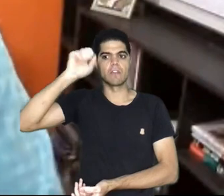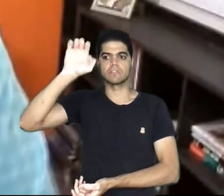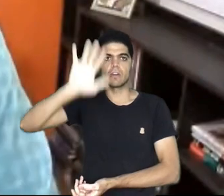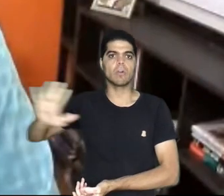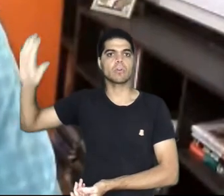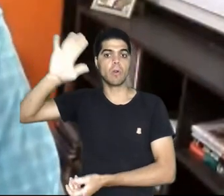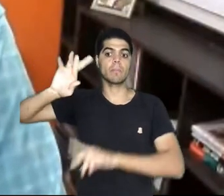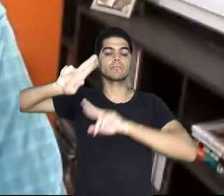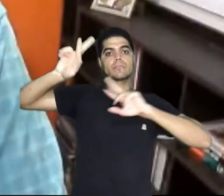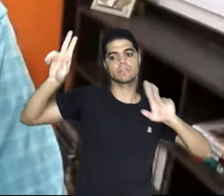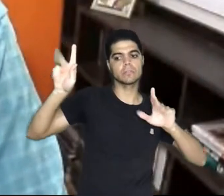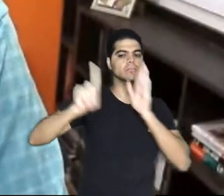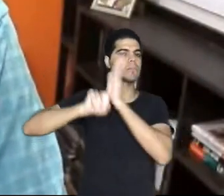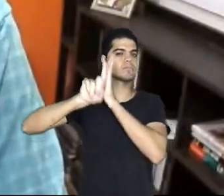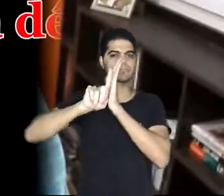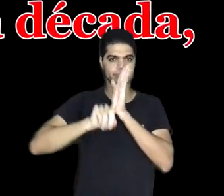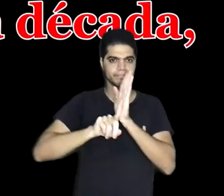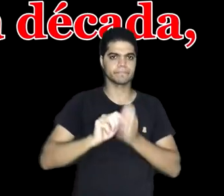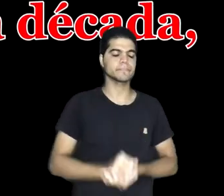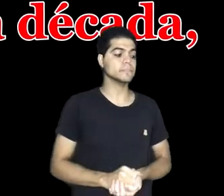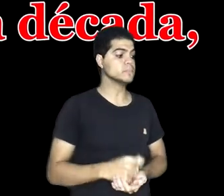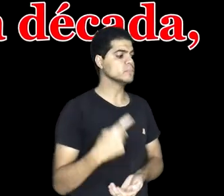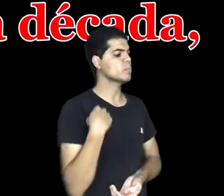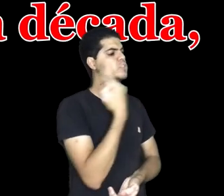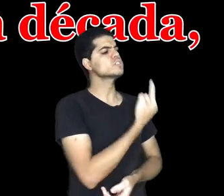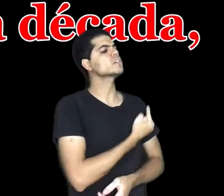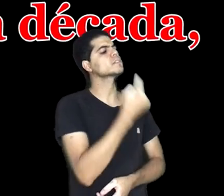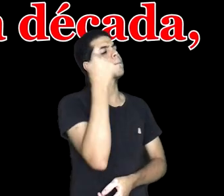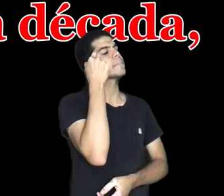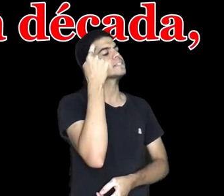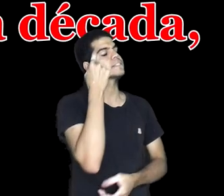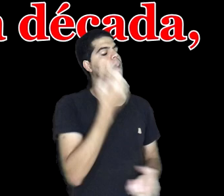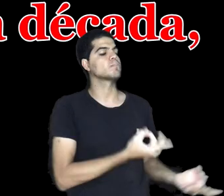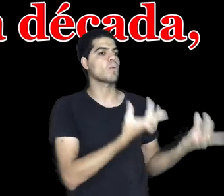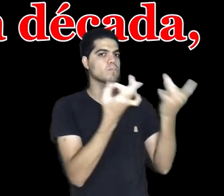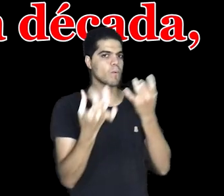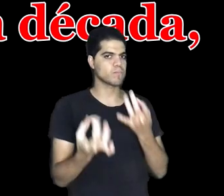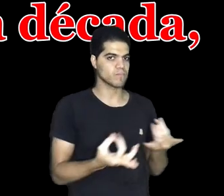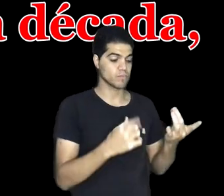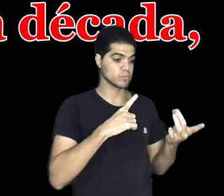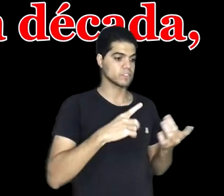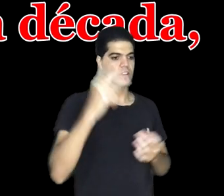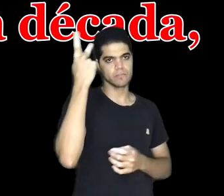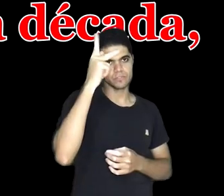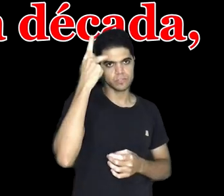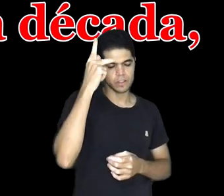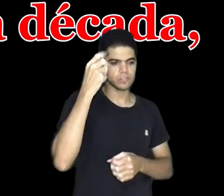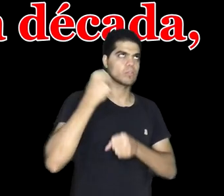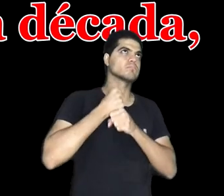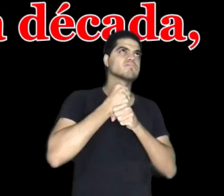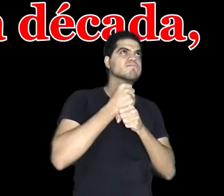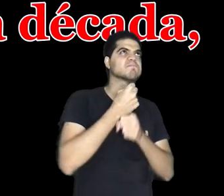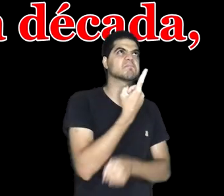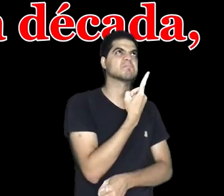muita investigação a ser feita por aí. Se nós pensarmos a produção dos historiadores nas últimas